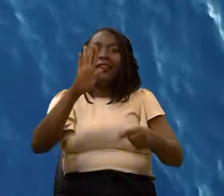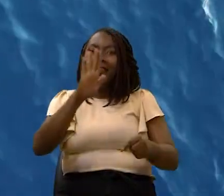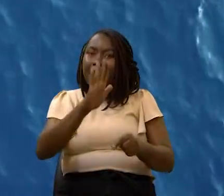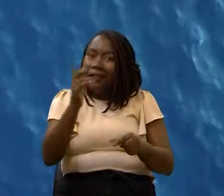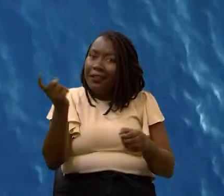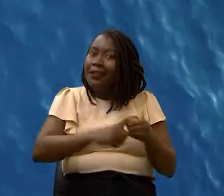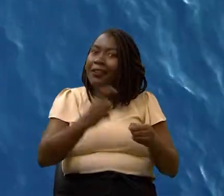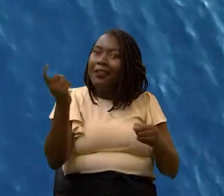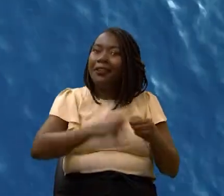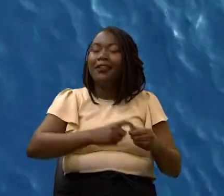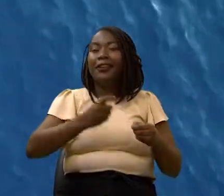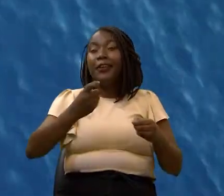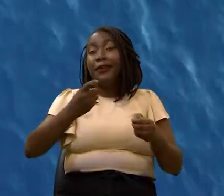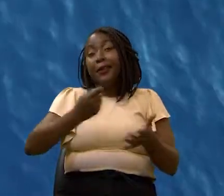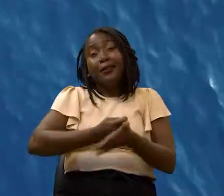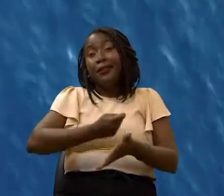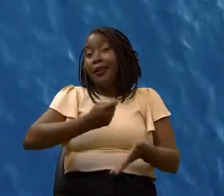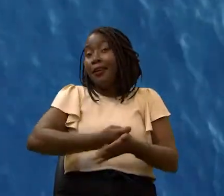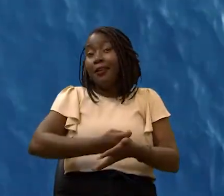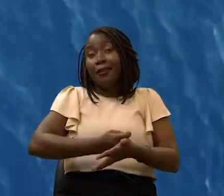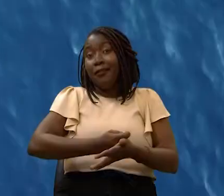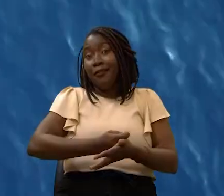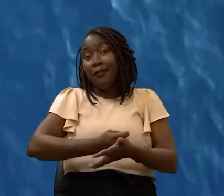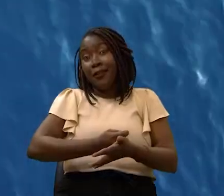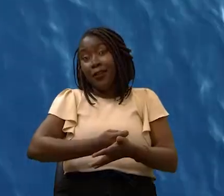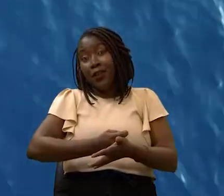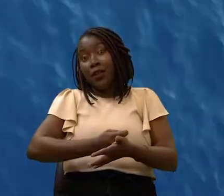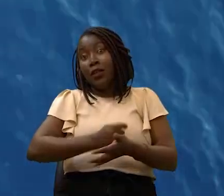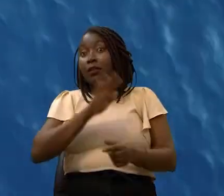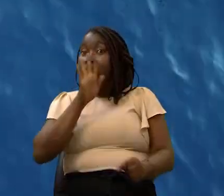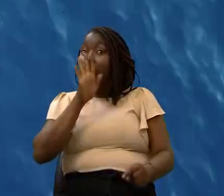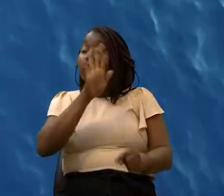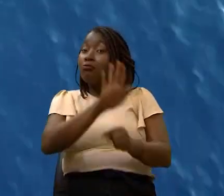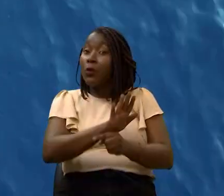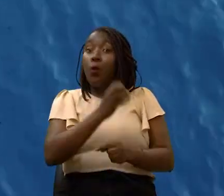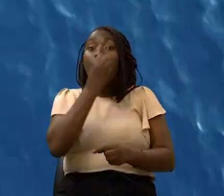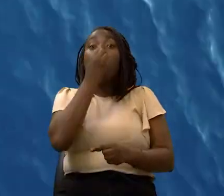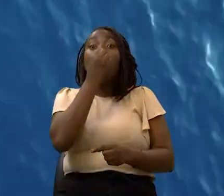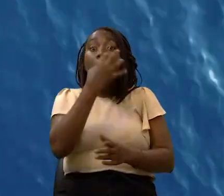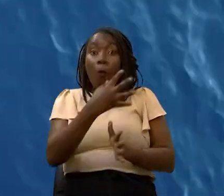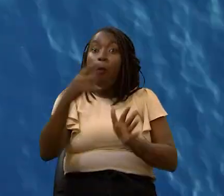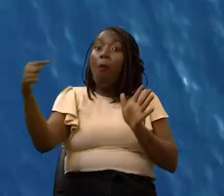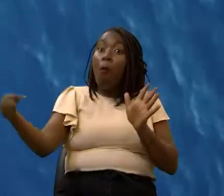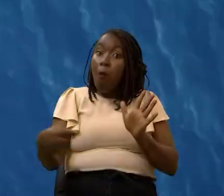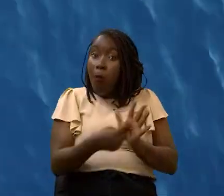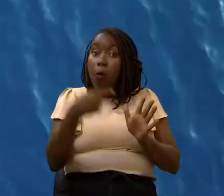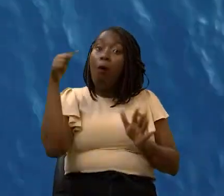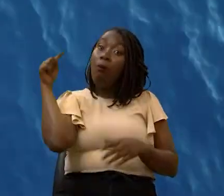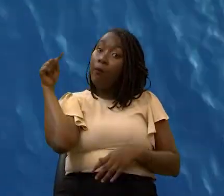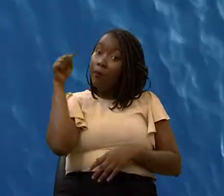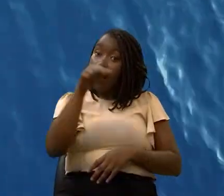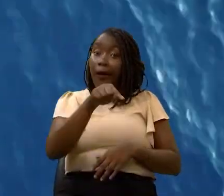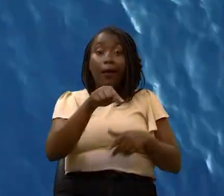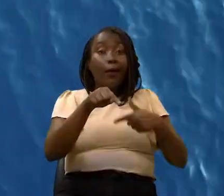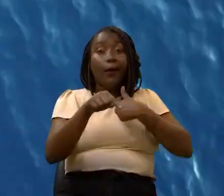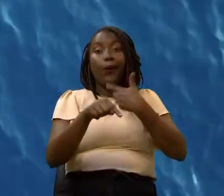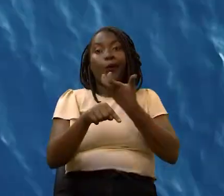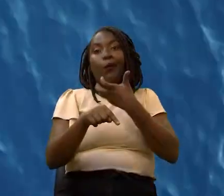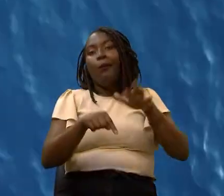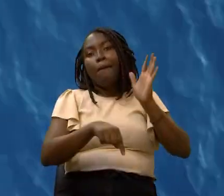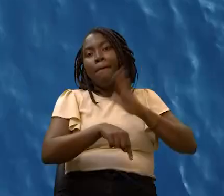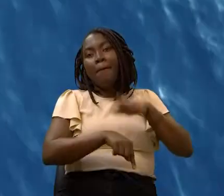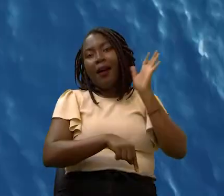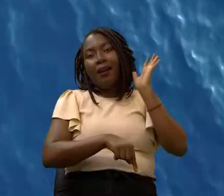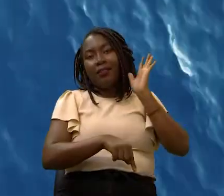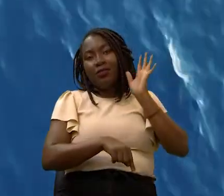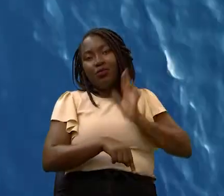reciclar, recuperar, que eu devo dar um bom destino para aquilo que